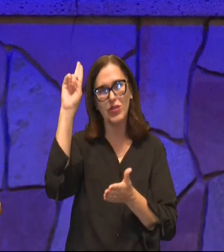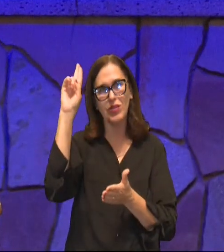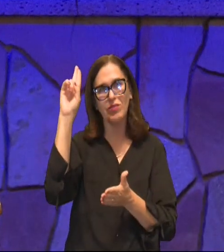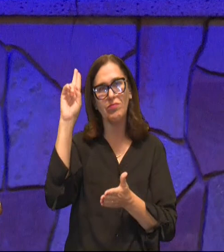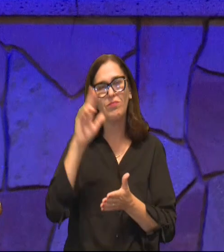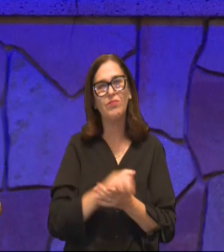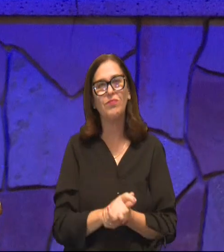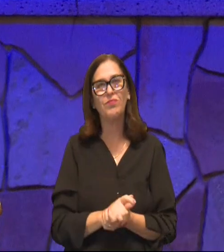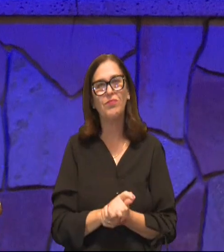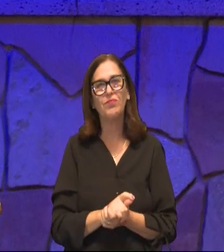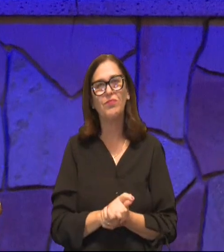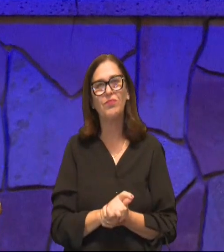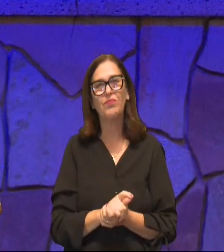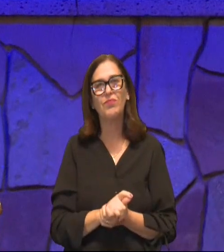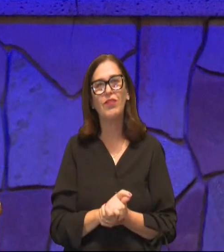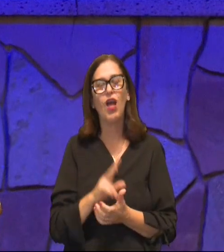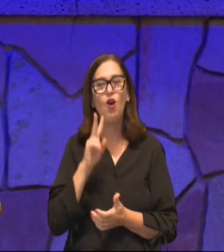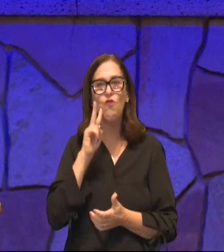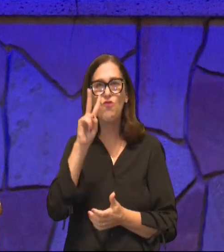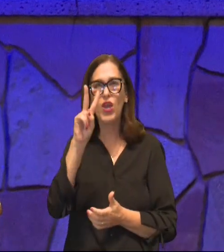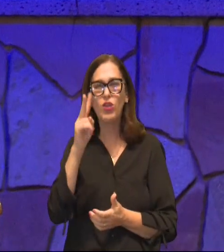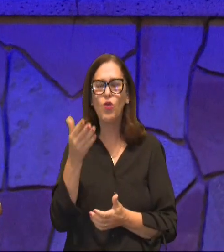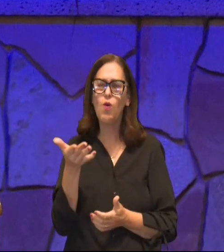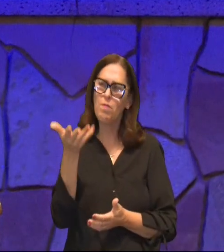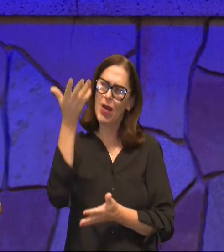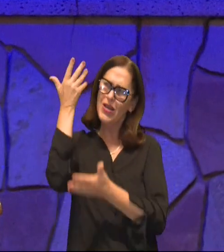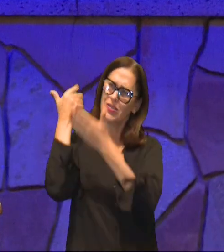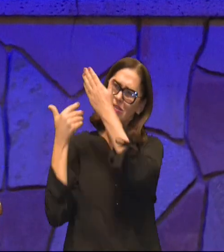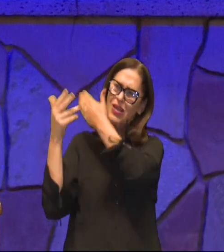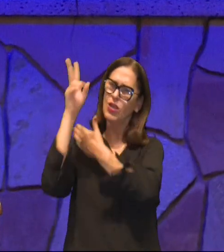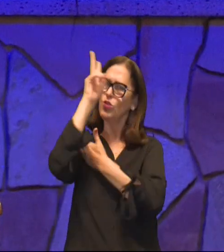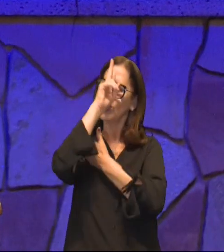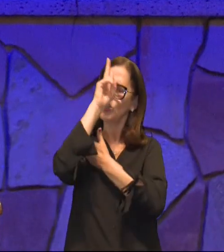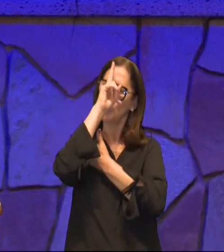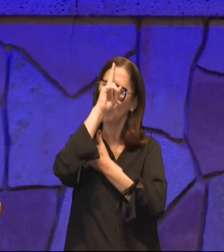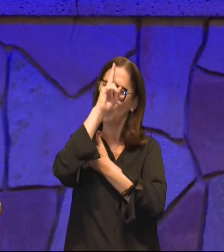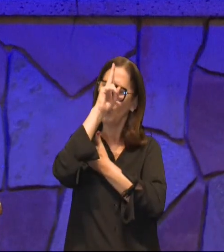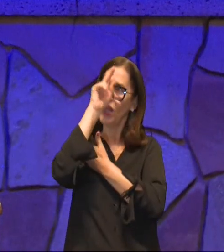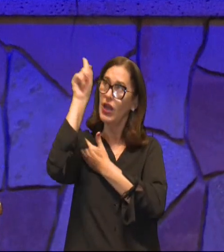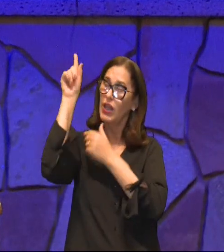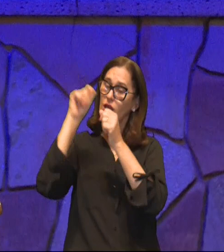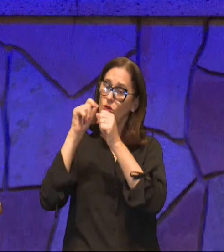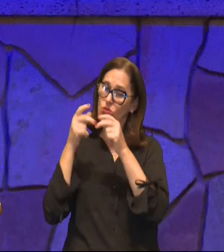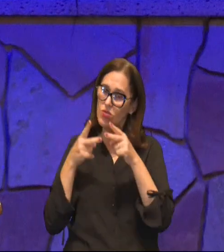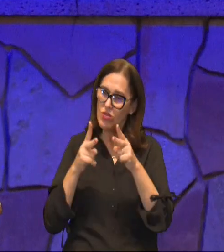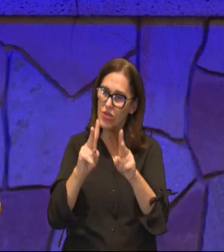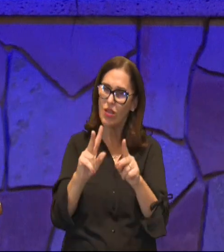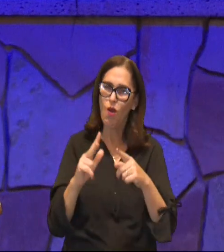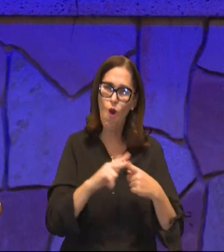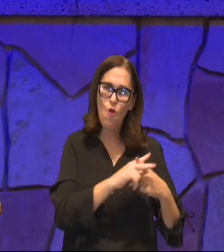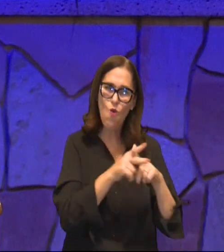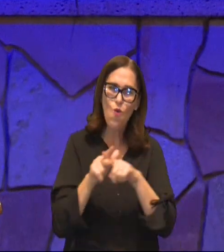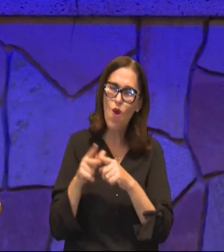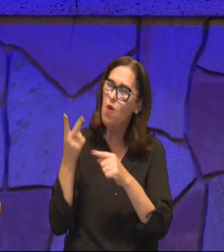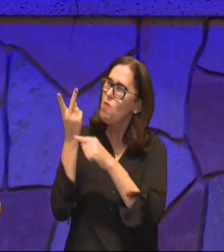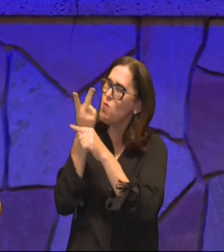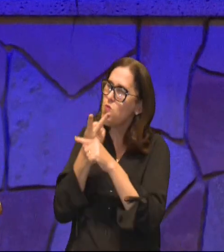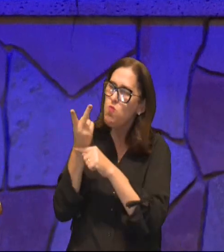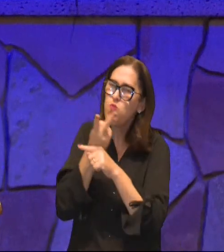assim, olhando para o retrovisor da história, que a obra do Senhor continue sendo feita pela busca